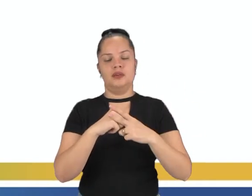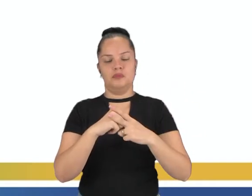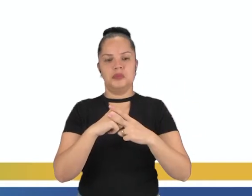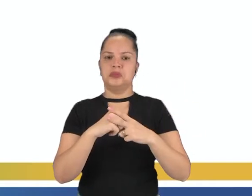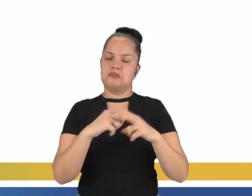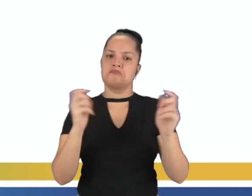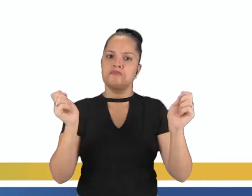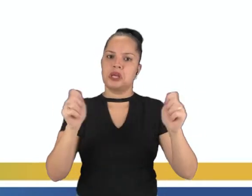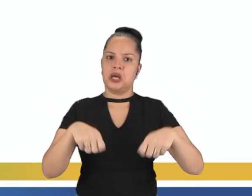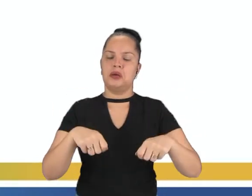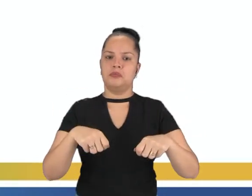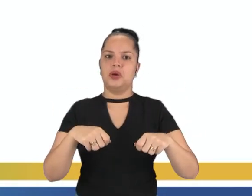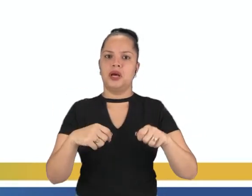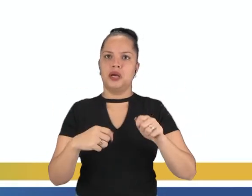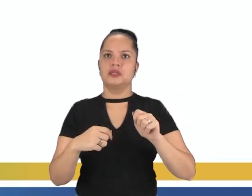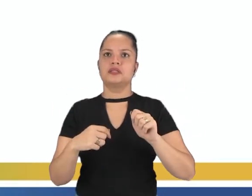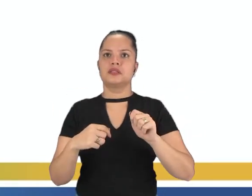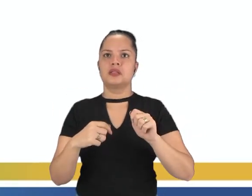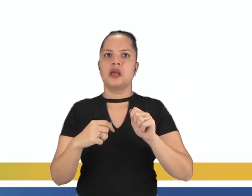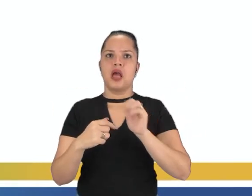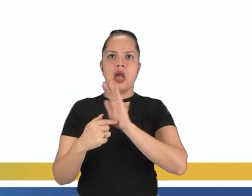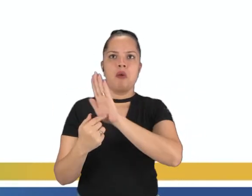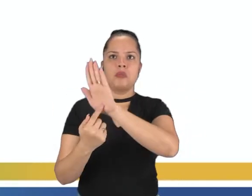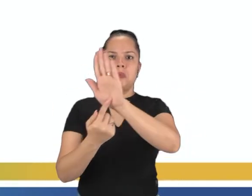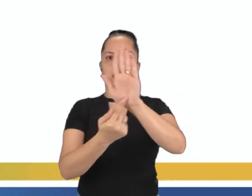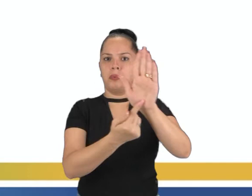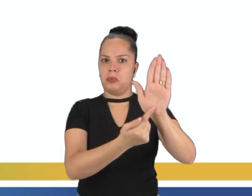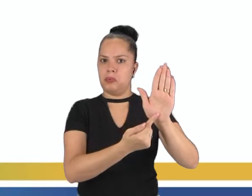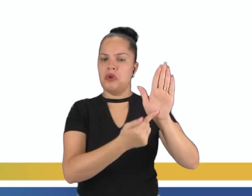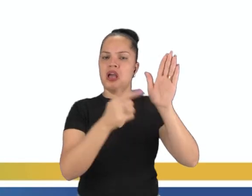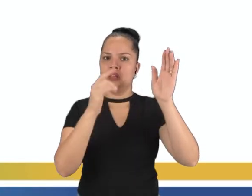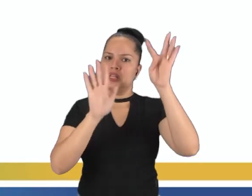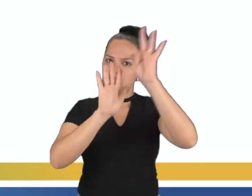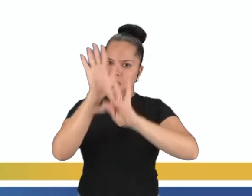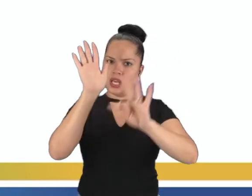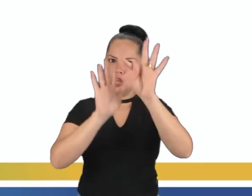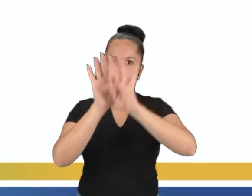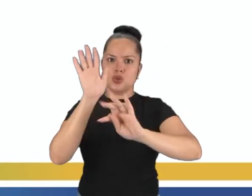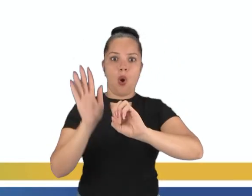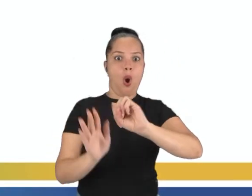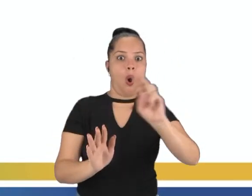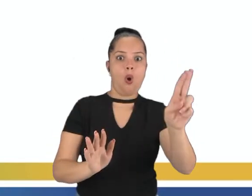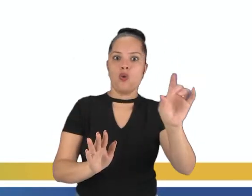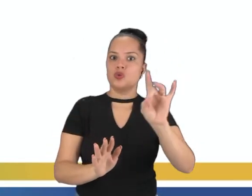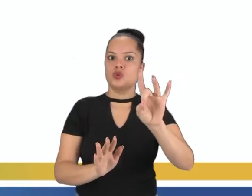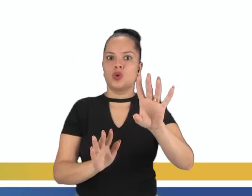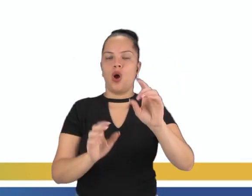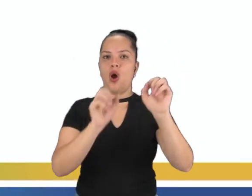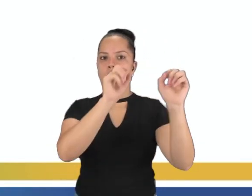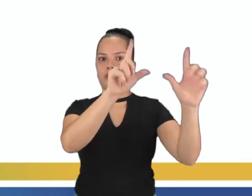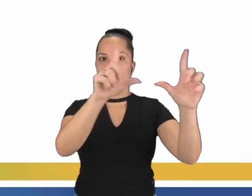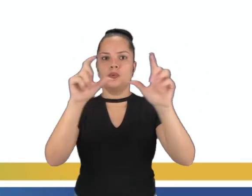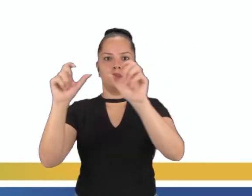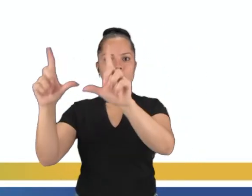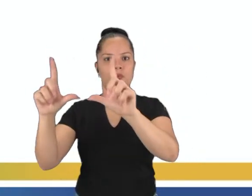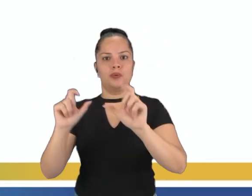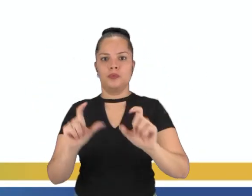escrita, pode ter alguma coisa falada, mas também pode ser só uma imagem, que a imagem fala por si só, né? Então nós temos esse